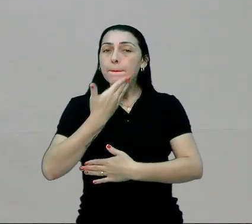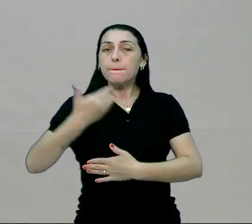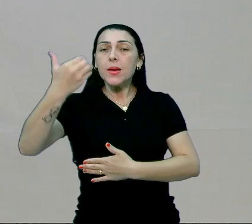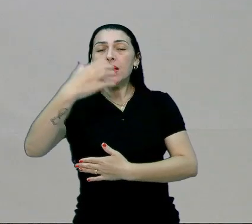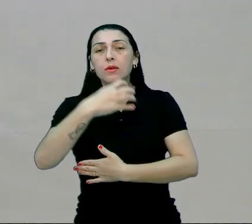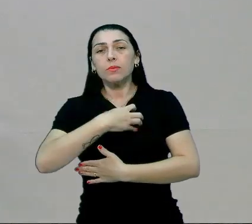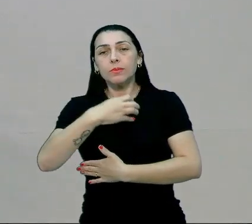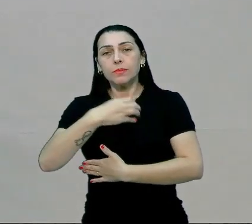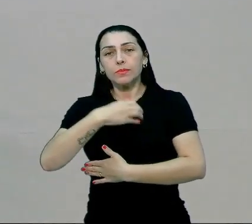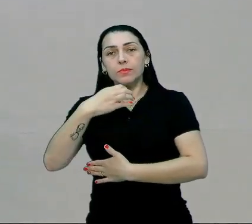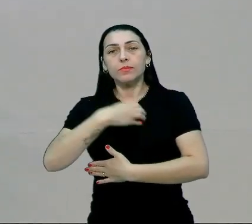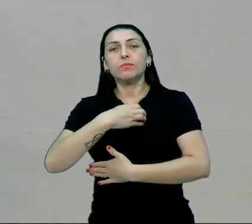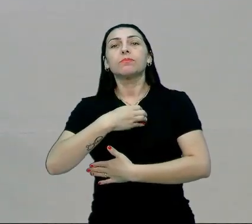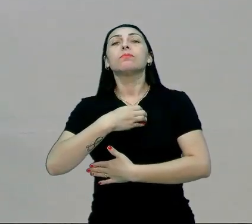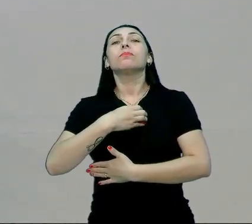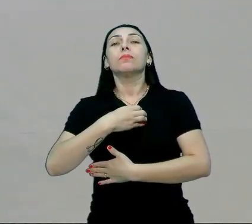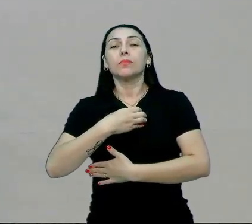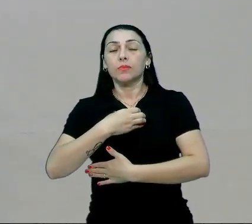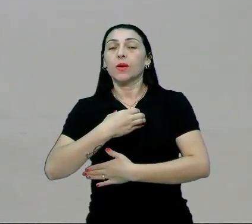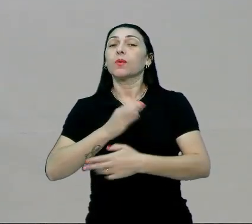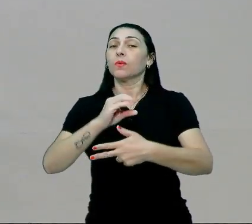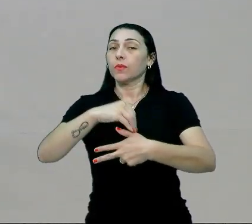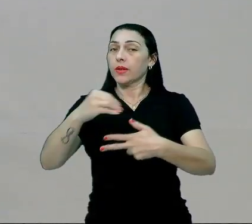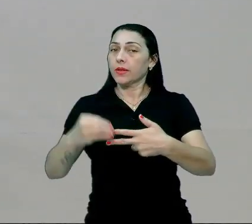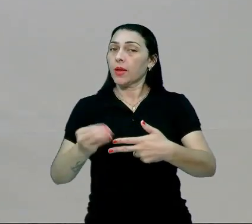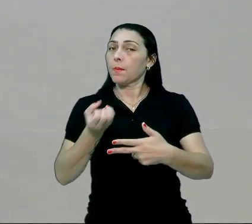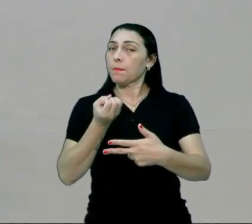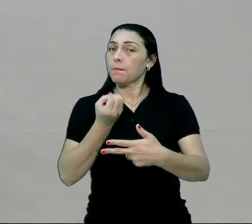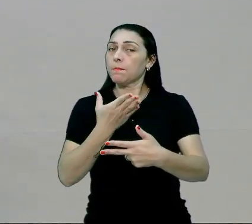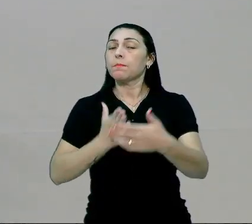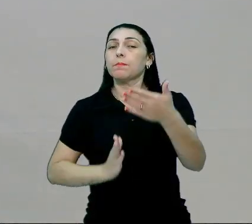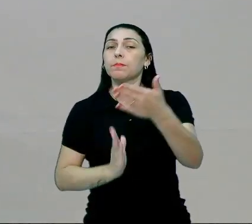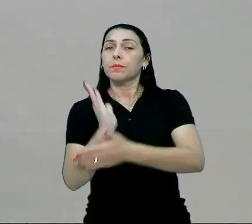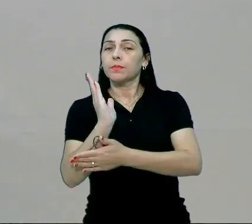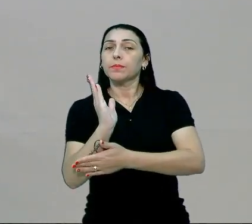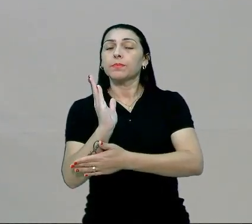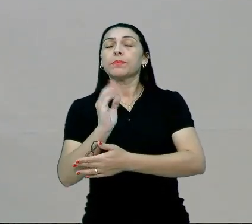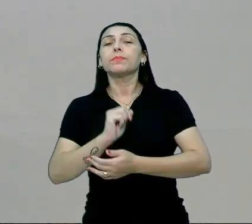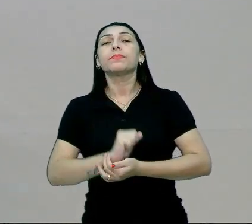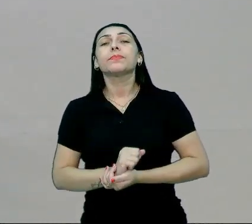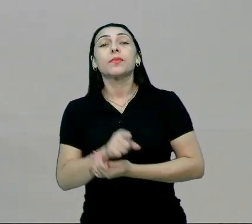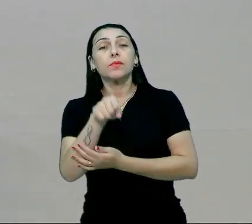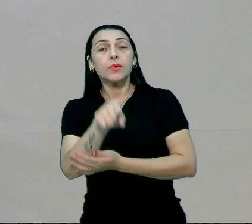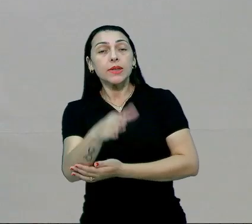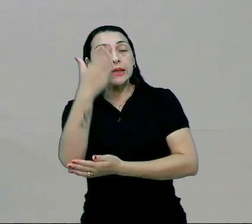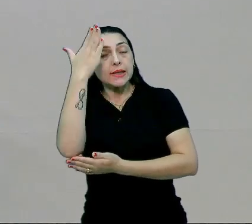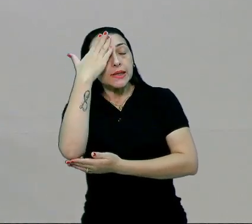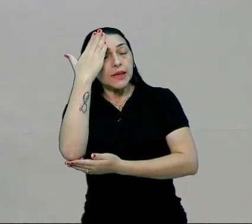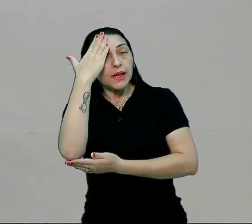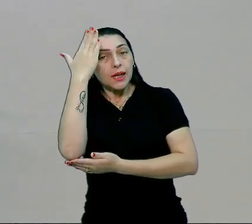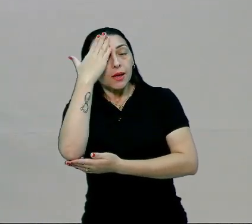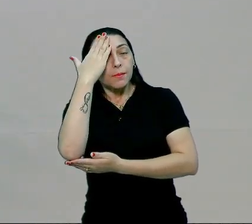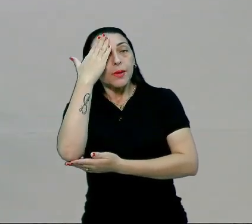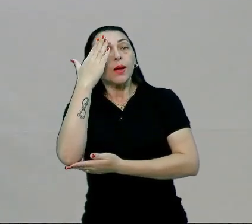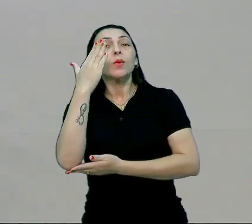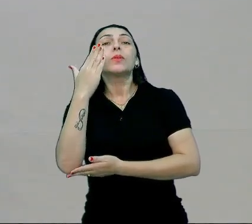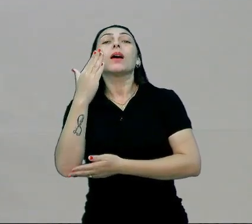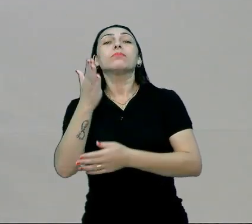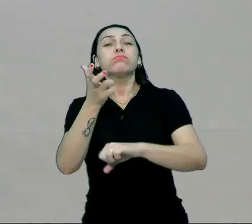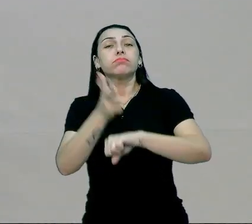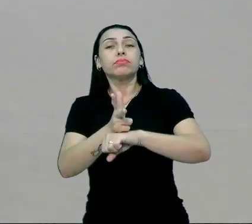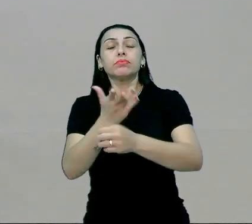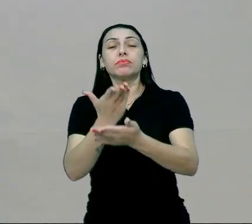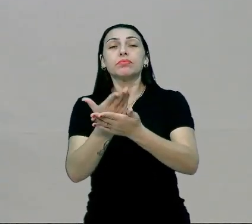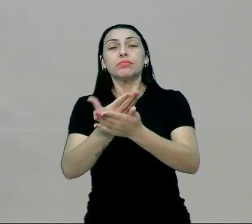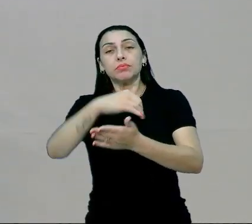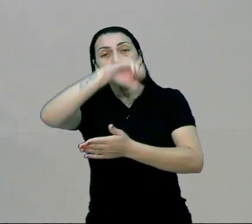forma possível para prestar o Exame Nacional do Ensino Médio, o Enem. E você sabe que ao longo das